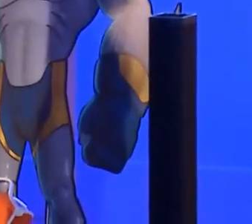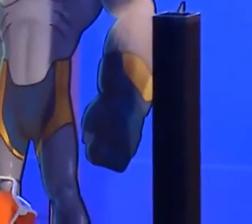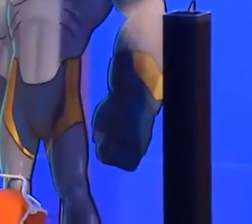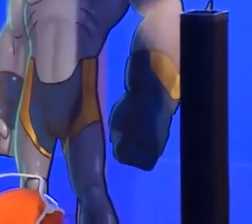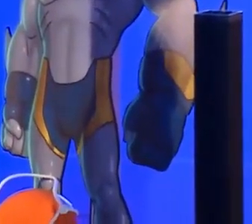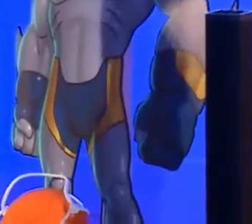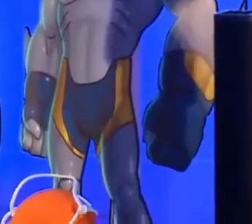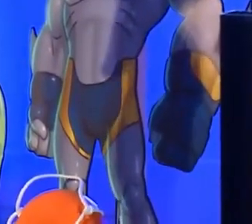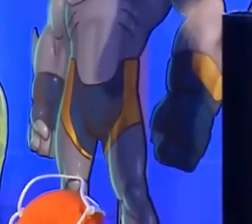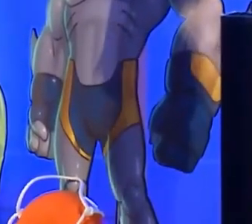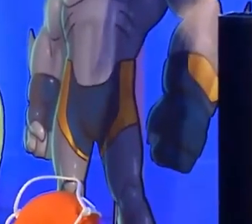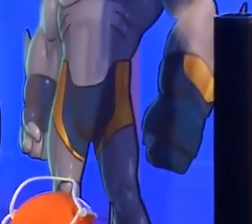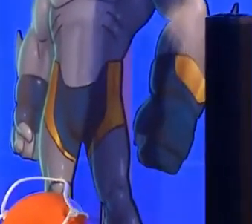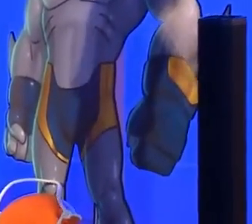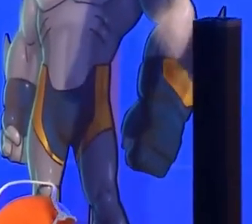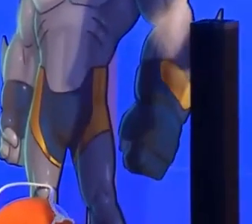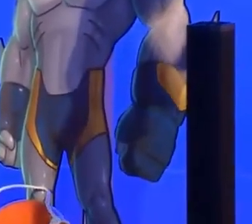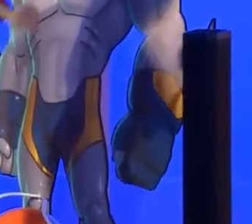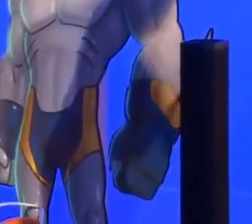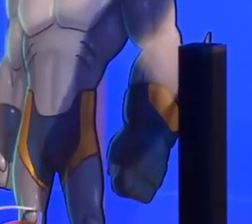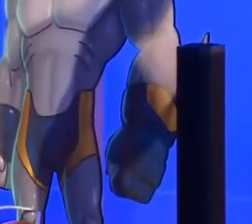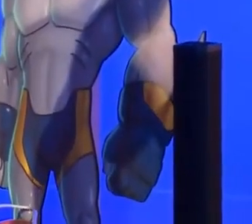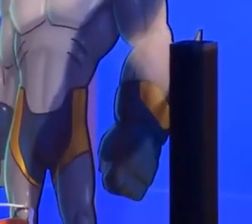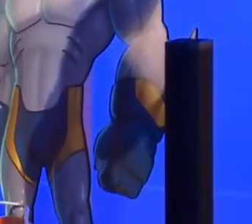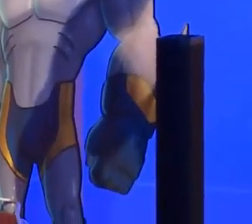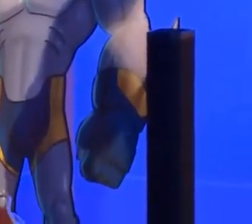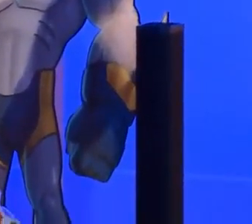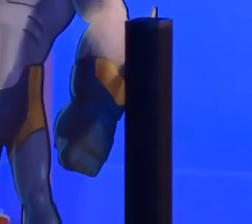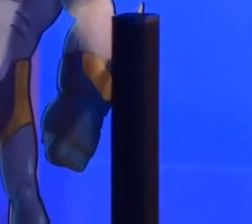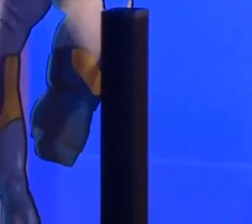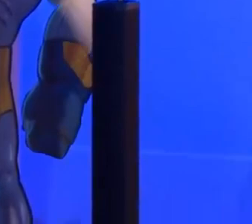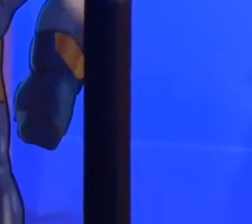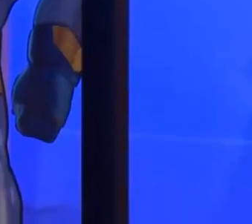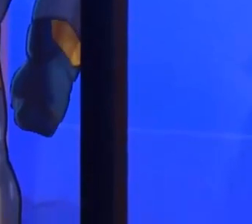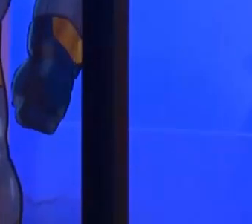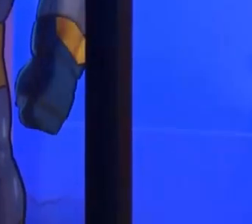Agora, do Instituto Júlio Dário!